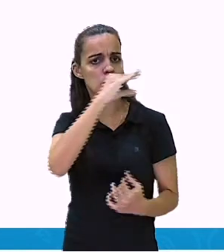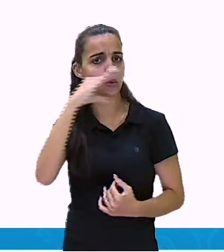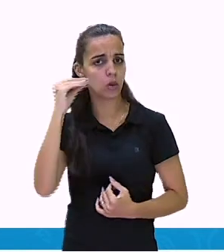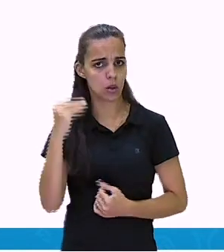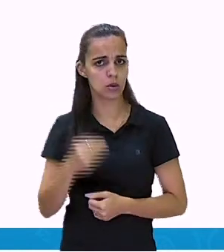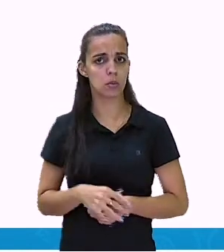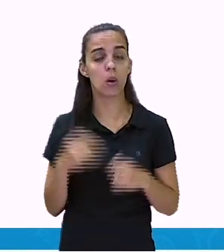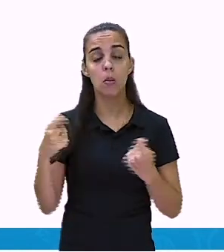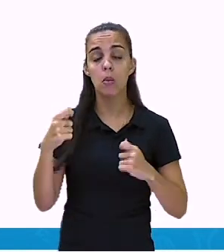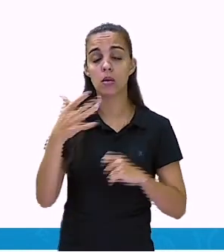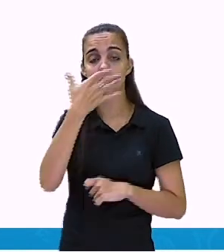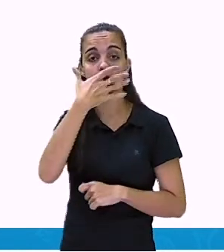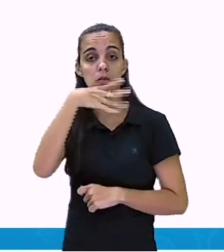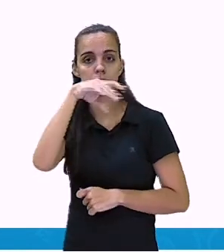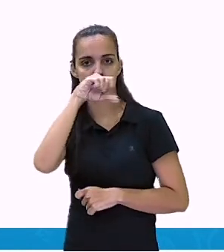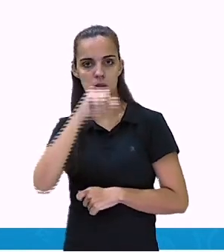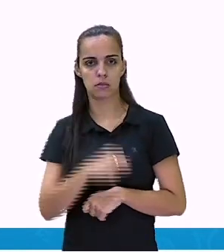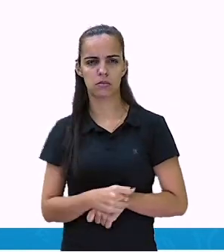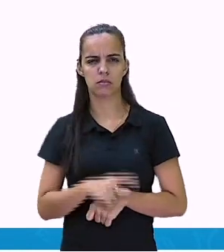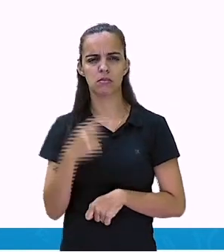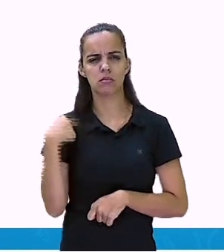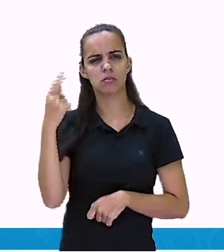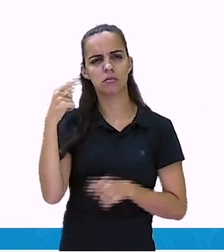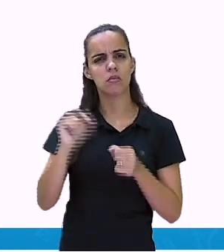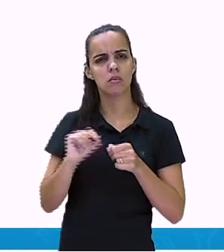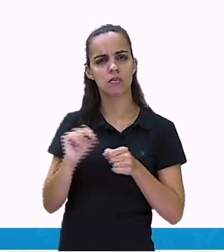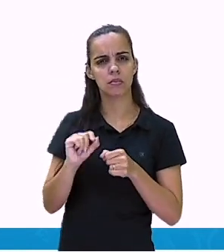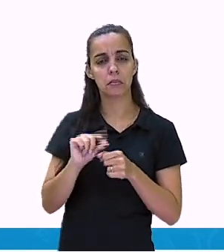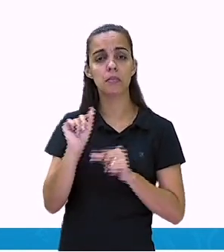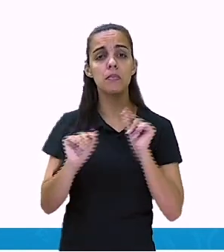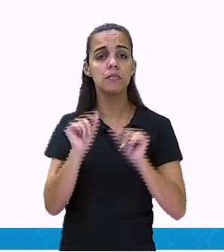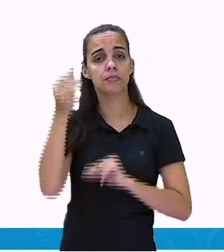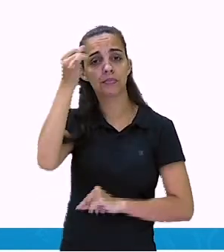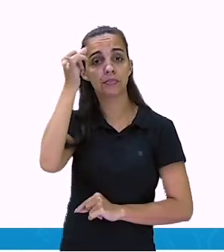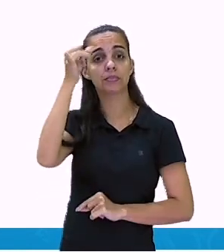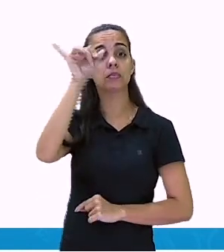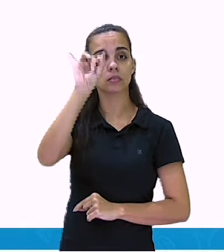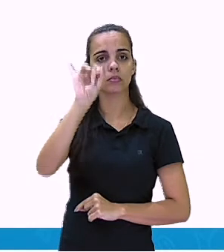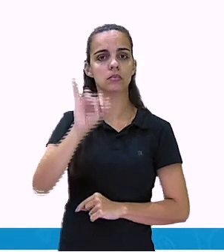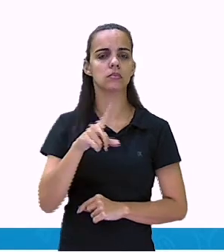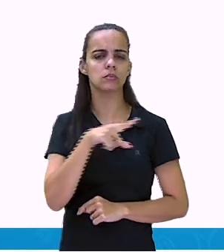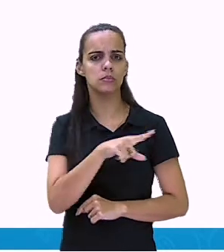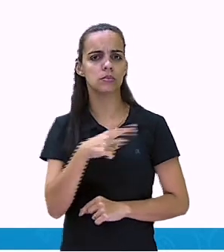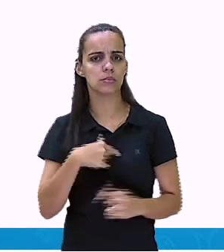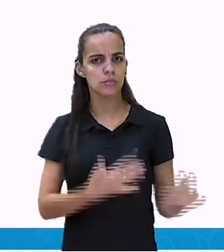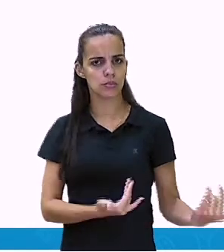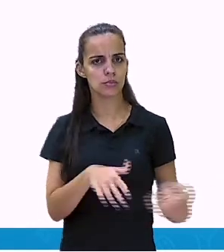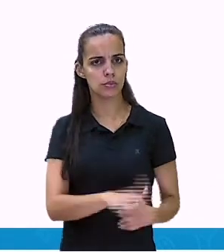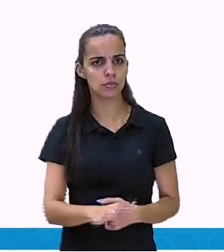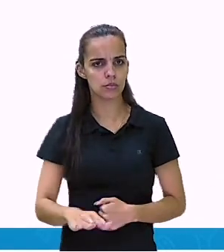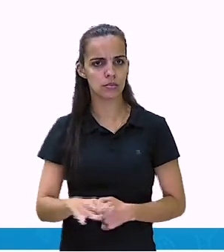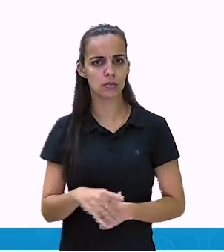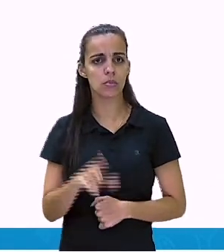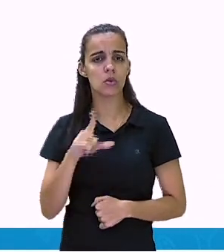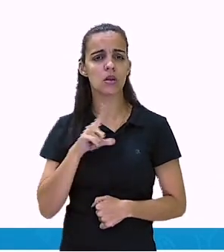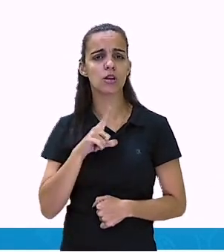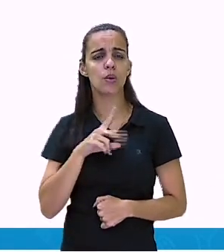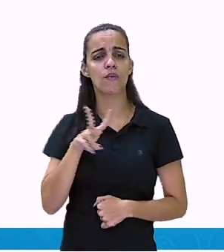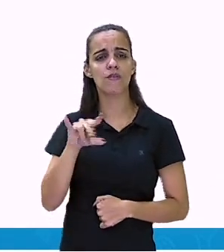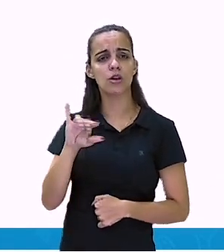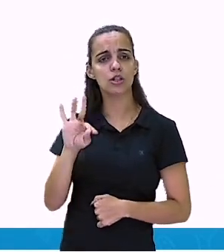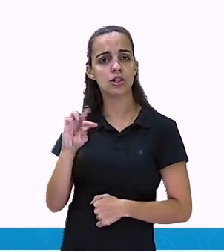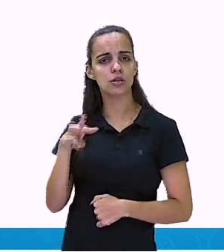adultos, principalmente os pais, devem fazer para evitar que os adolescentes e as crianças